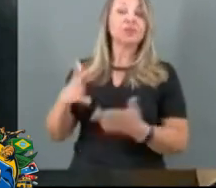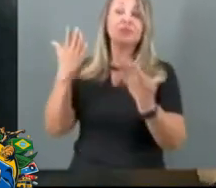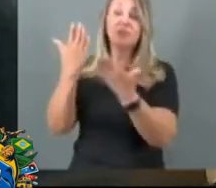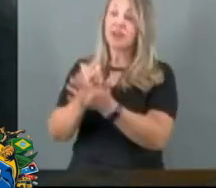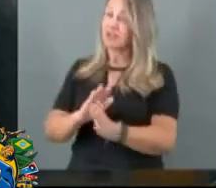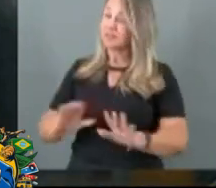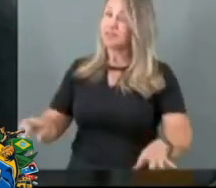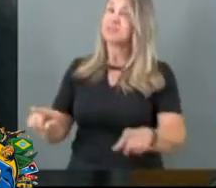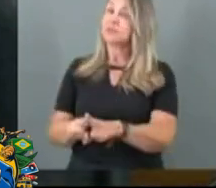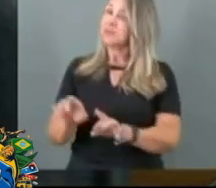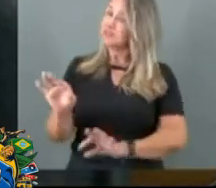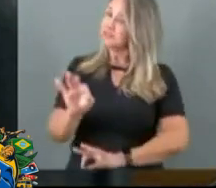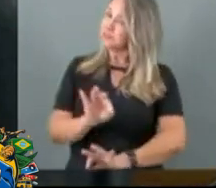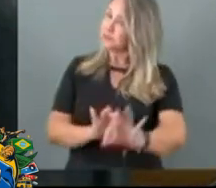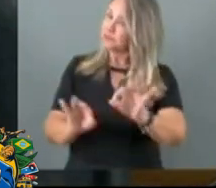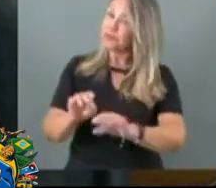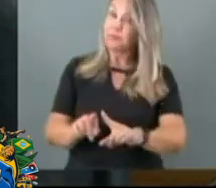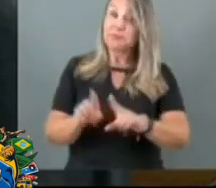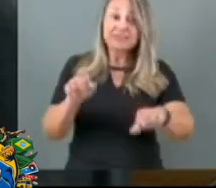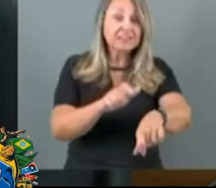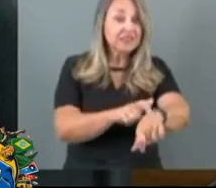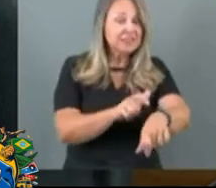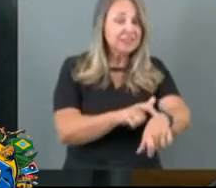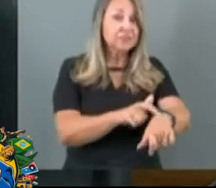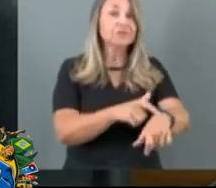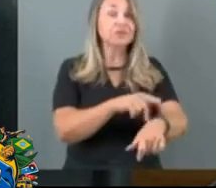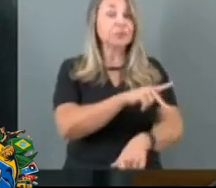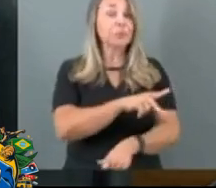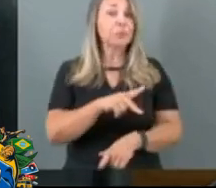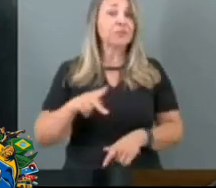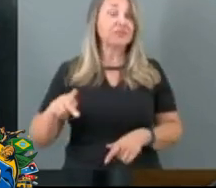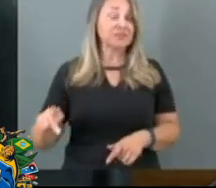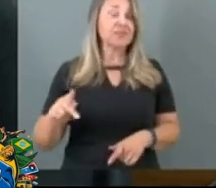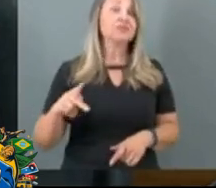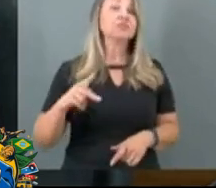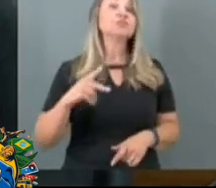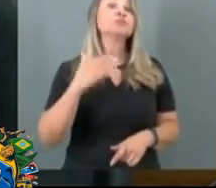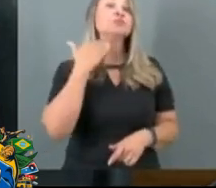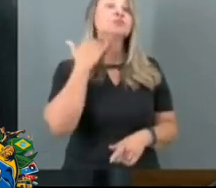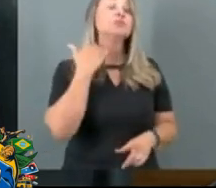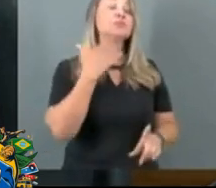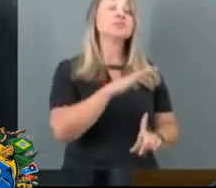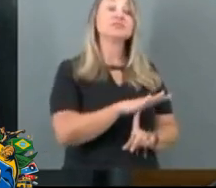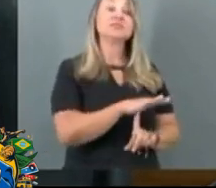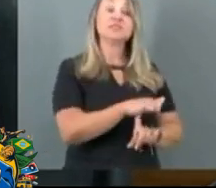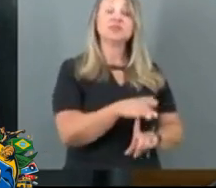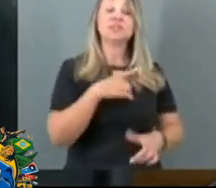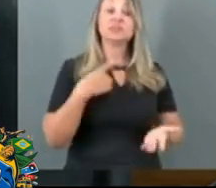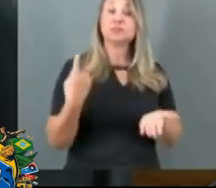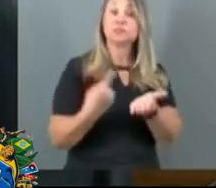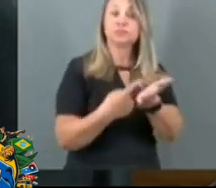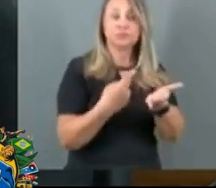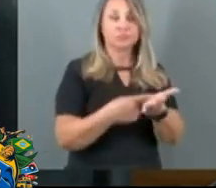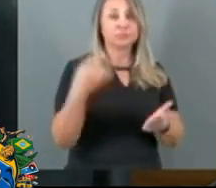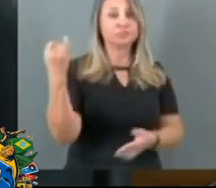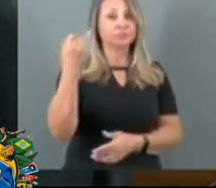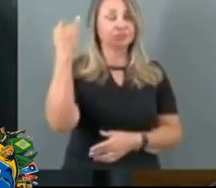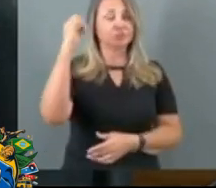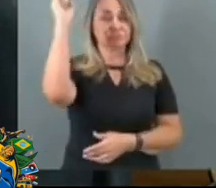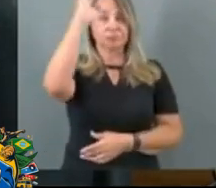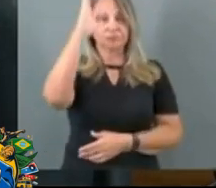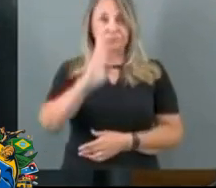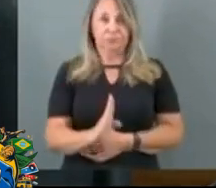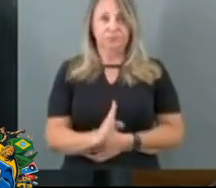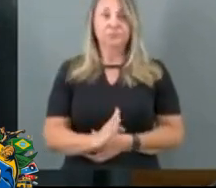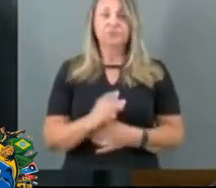isso. Mas é nesse momento que um presidente de Banco Central vai ter um papel muito importante para o Brasil. Então, o